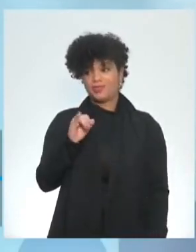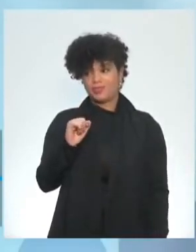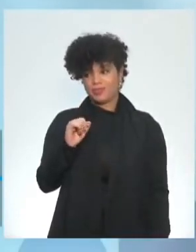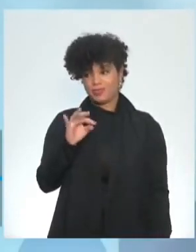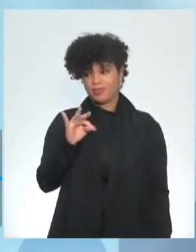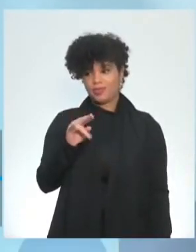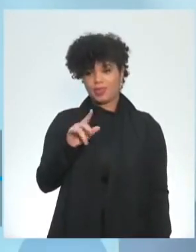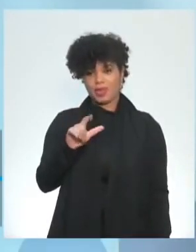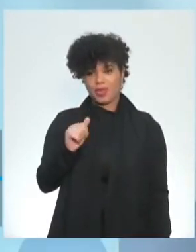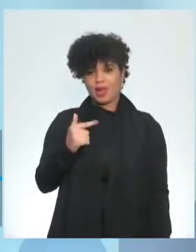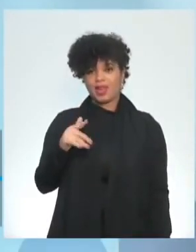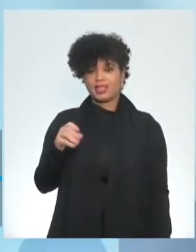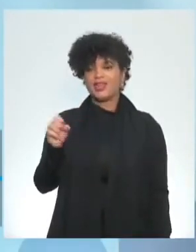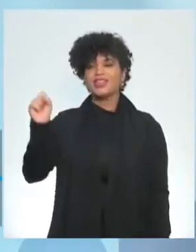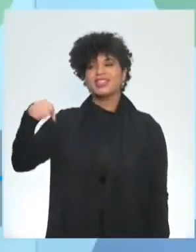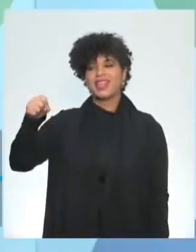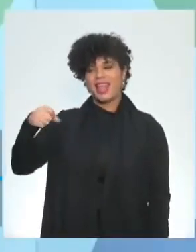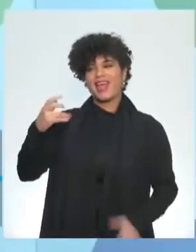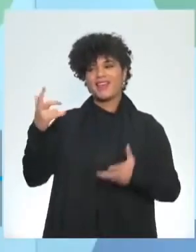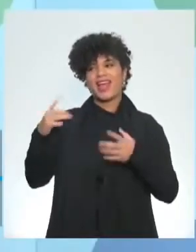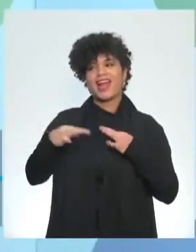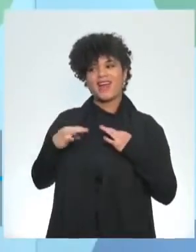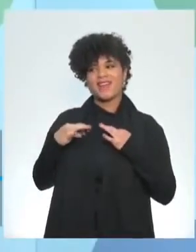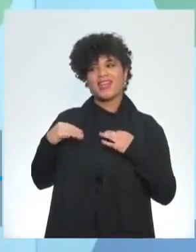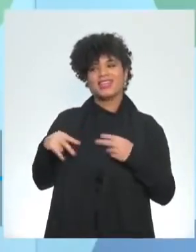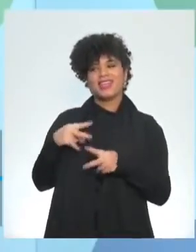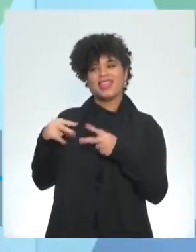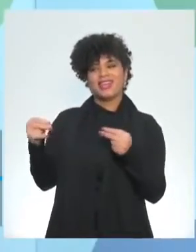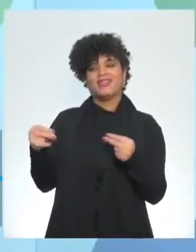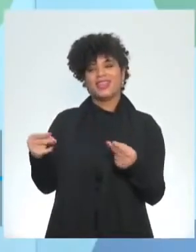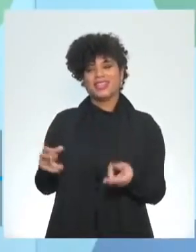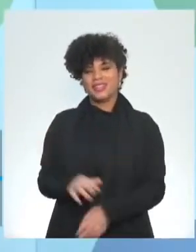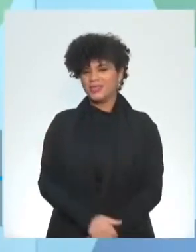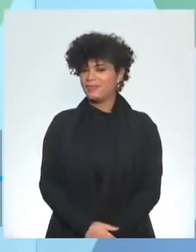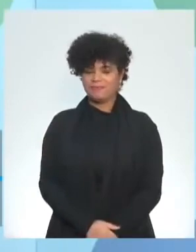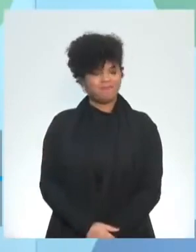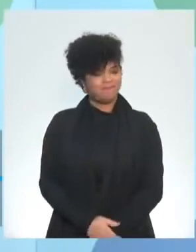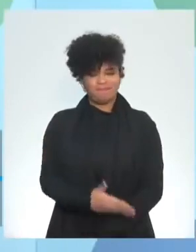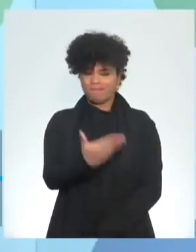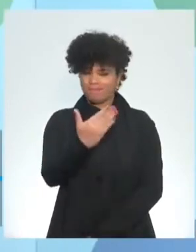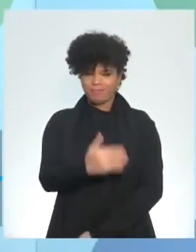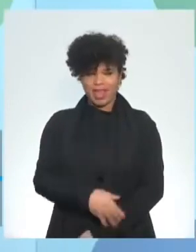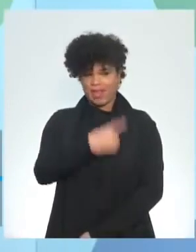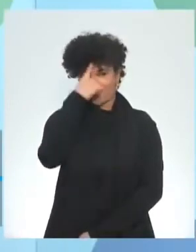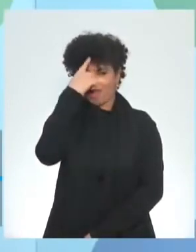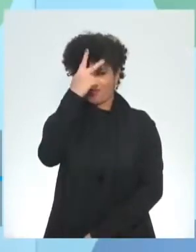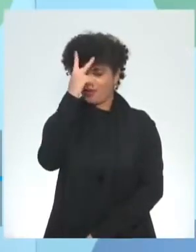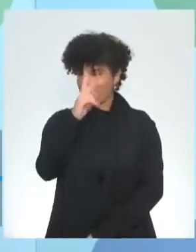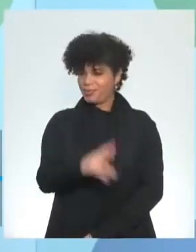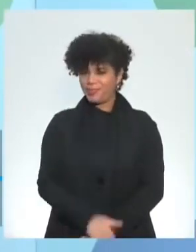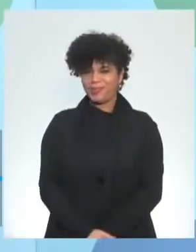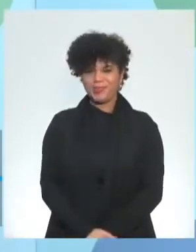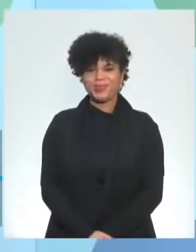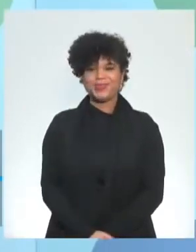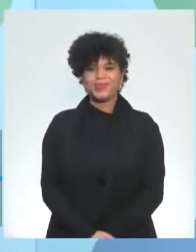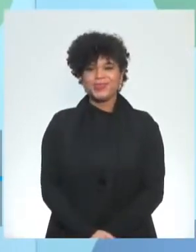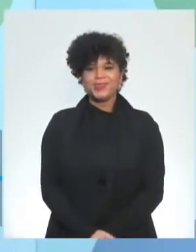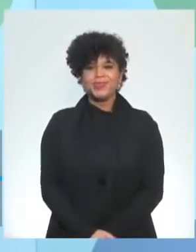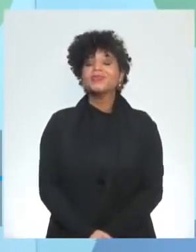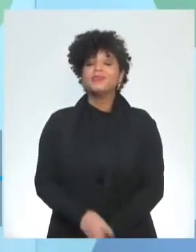camisa. Tá vendo, Fábio, que você inventa pra gente? Tá. Então, gente, quem citou pra